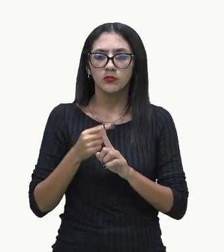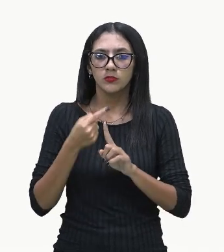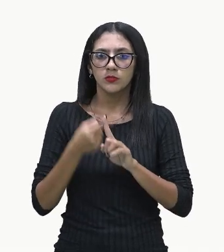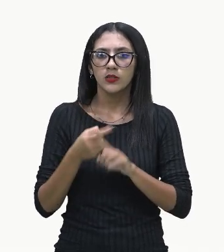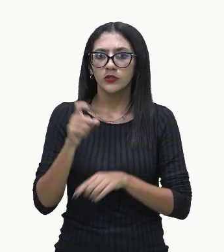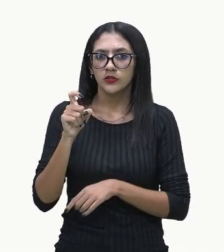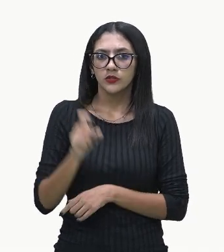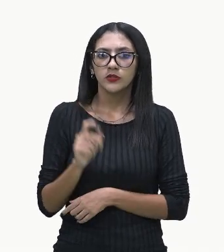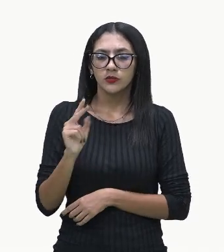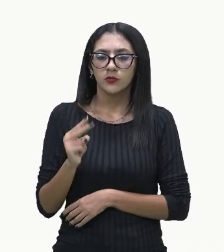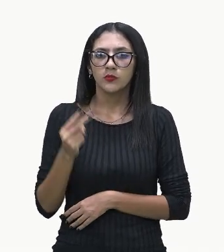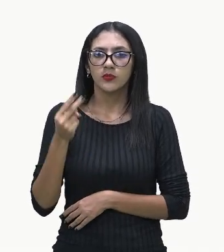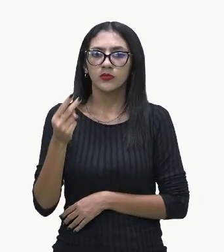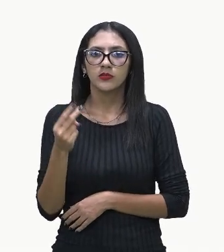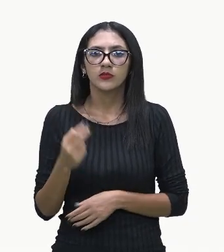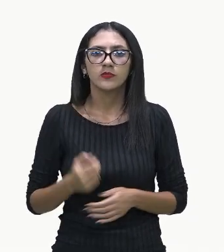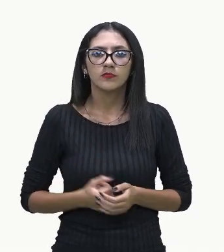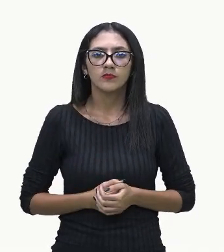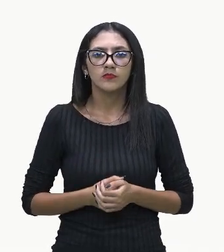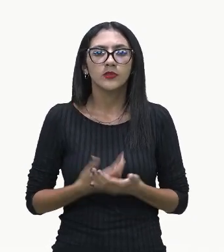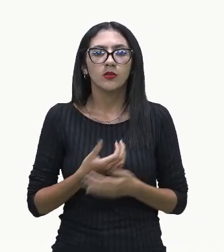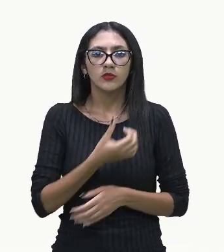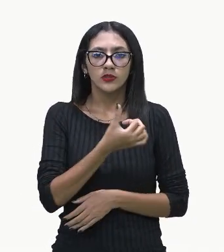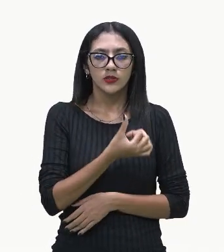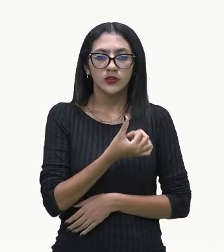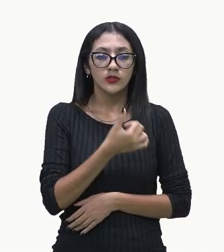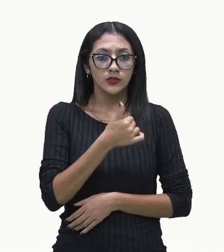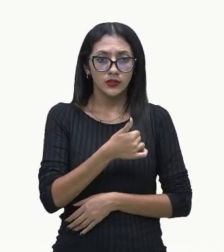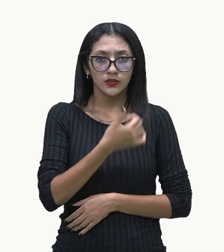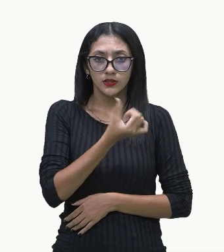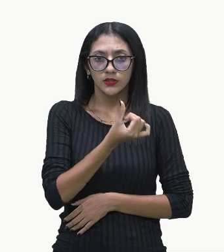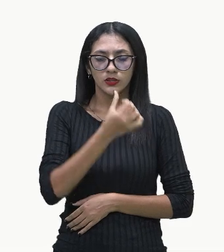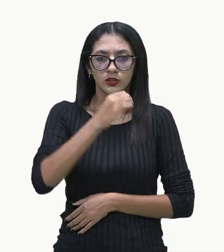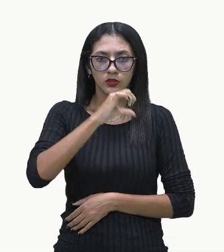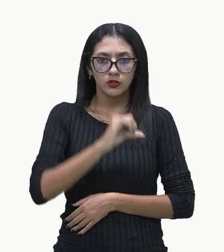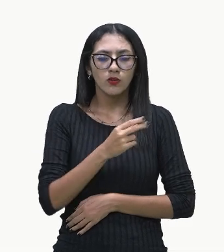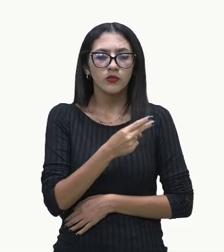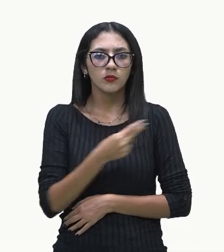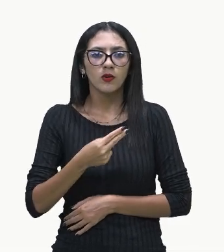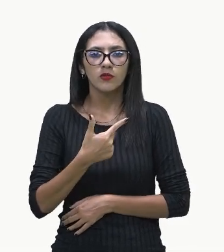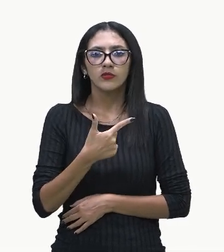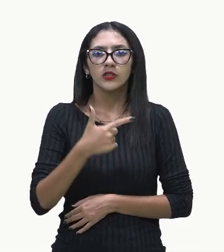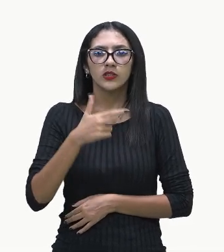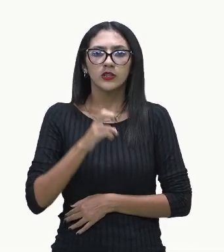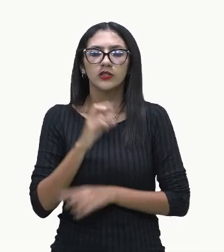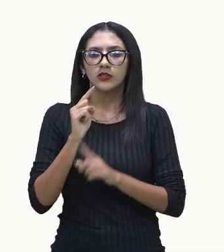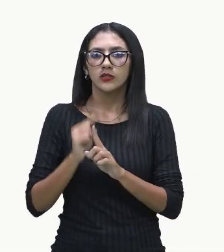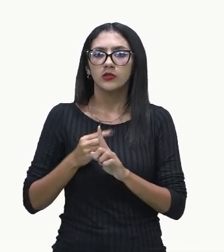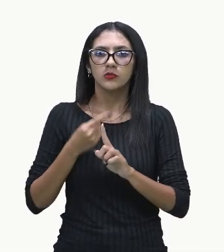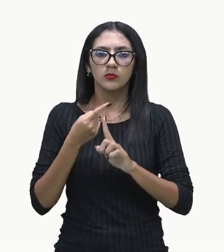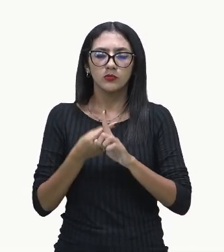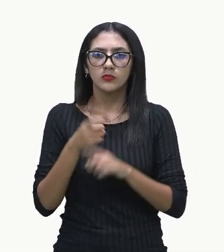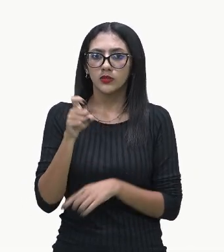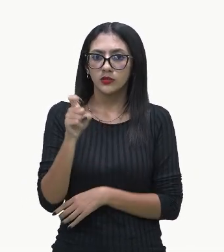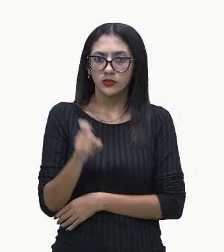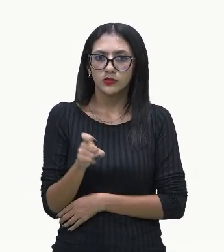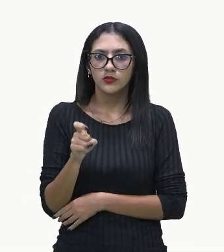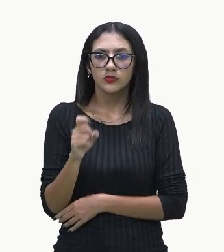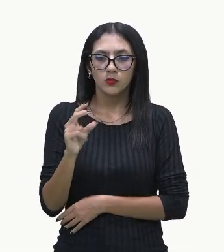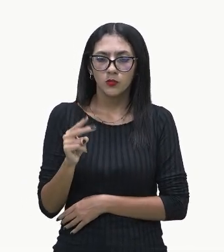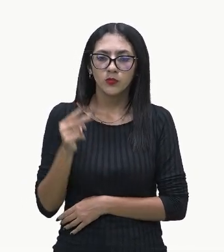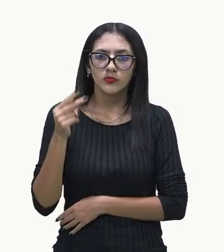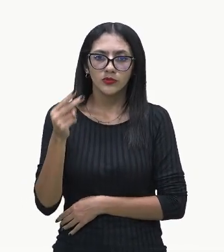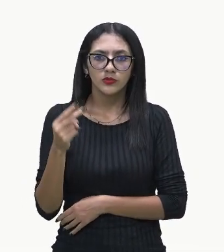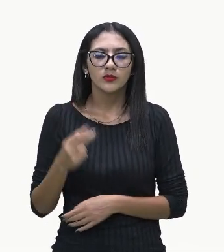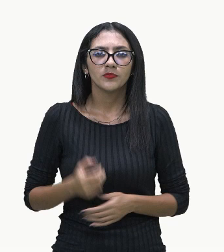quadrado, 169. 5 ao quadrado, 25, mais x ao quadrado. Você já